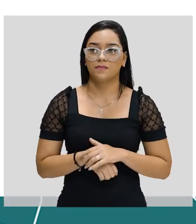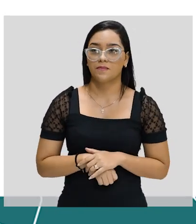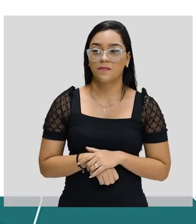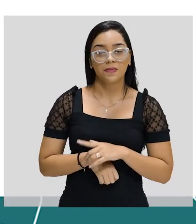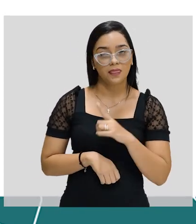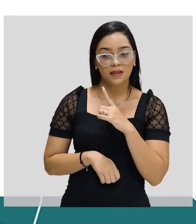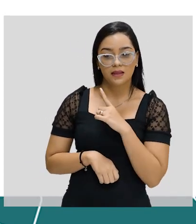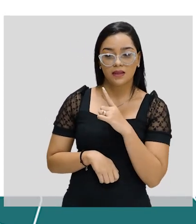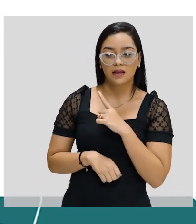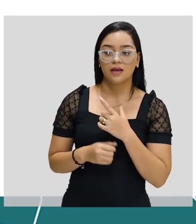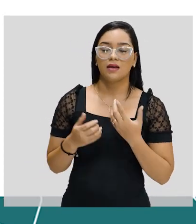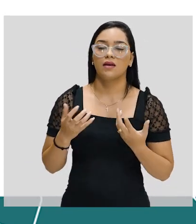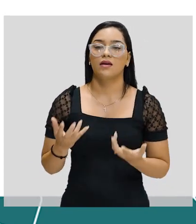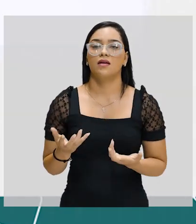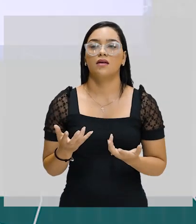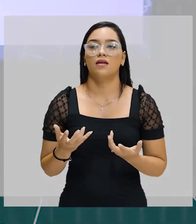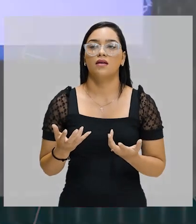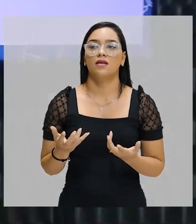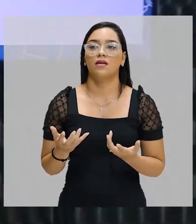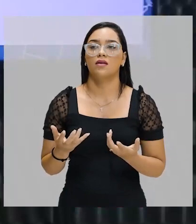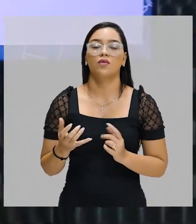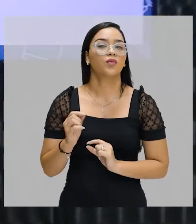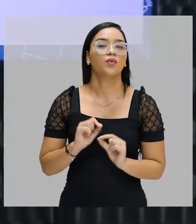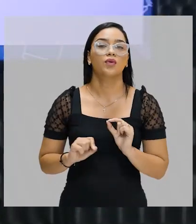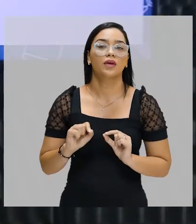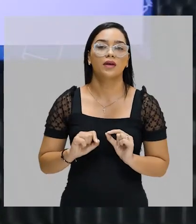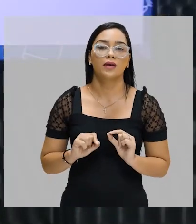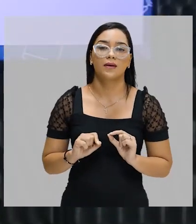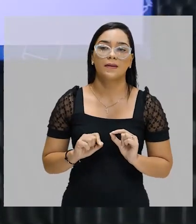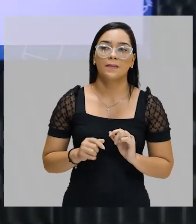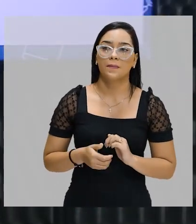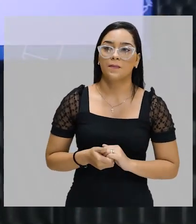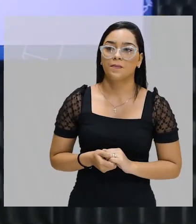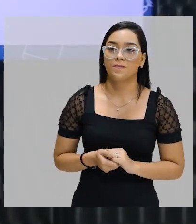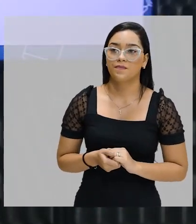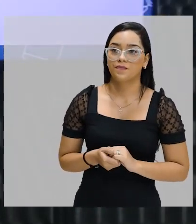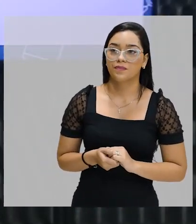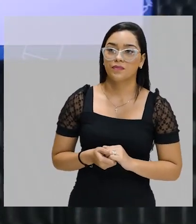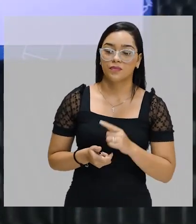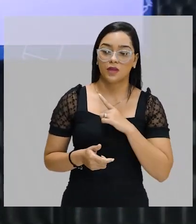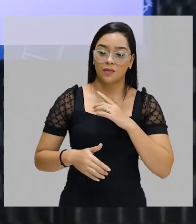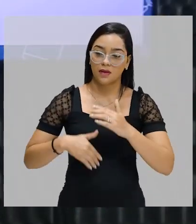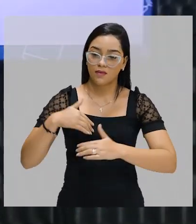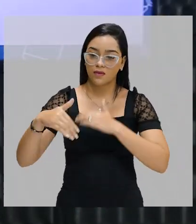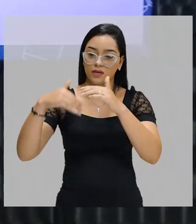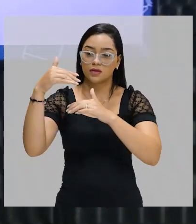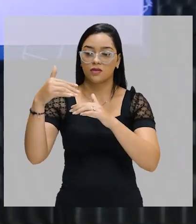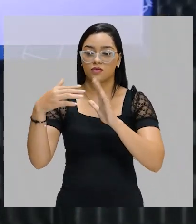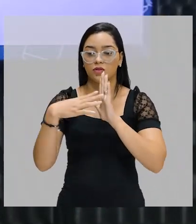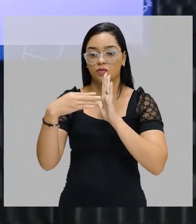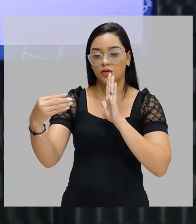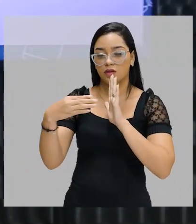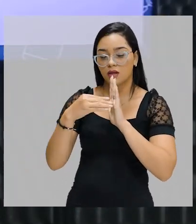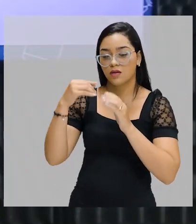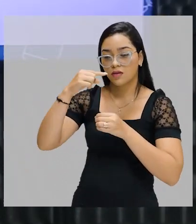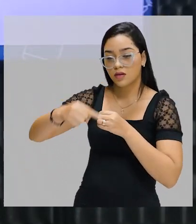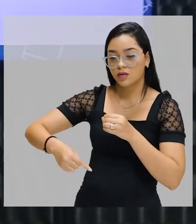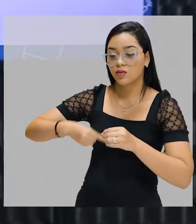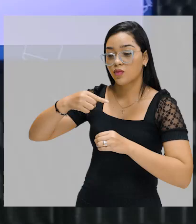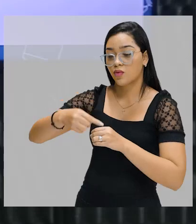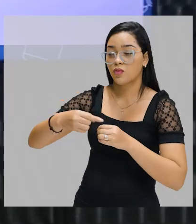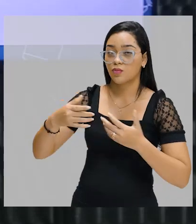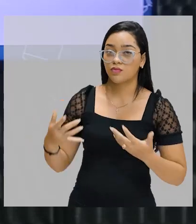Nós tivemos aí uma, uma evolução dos modelos atômicos,